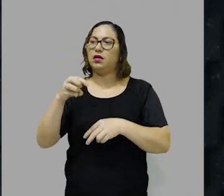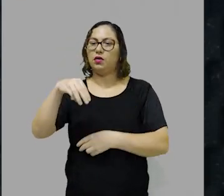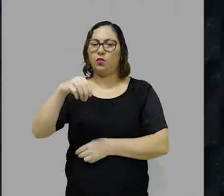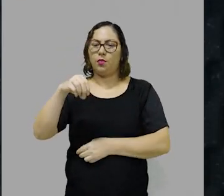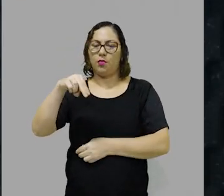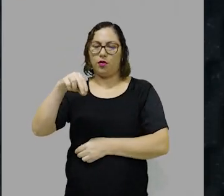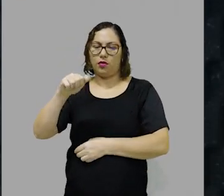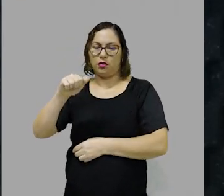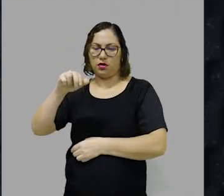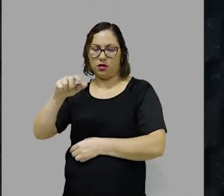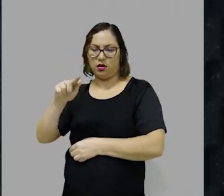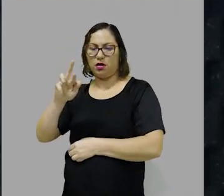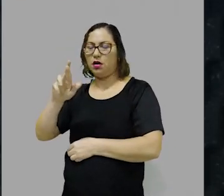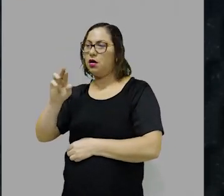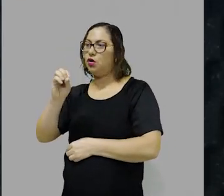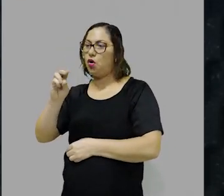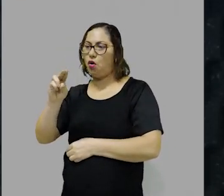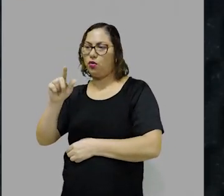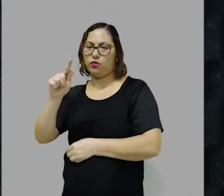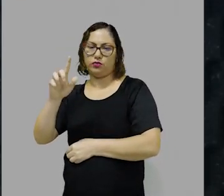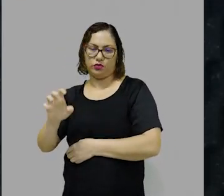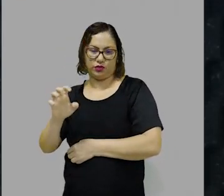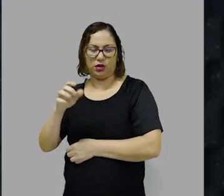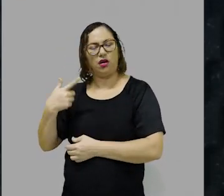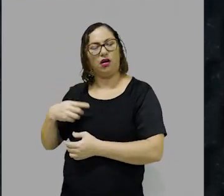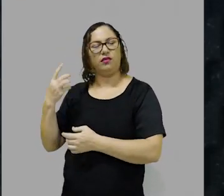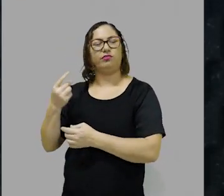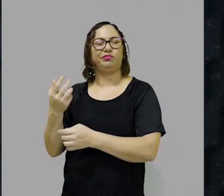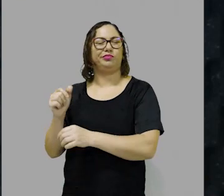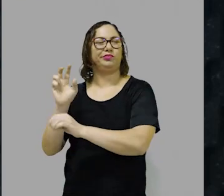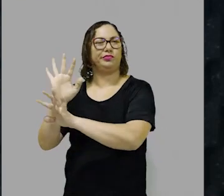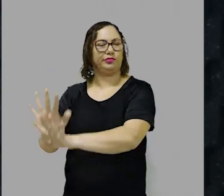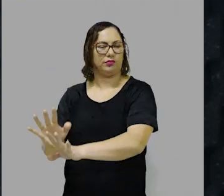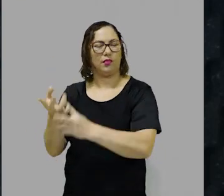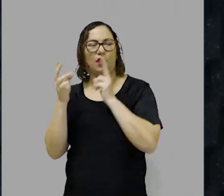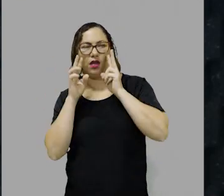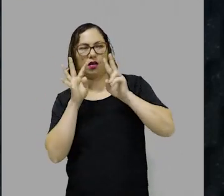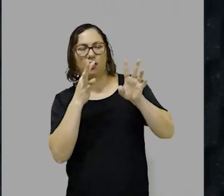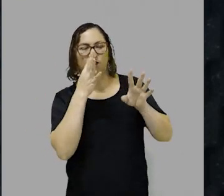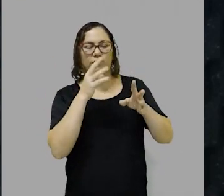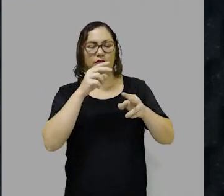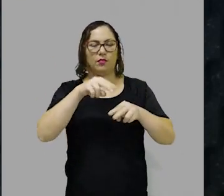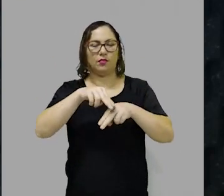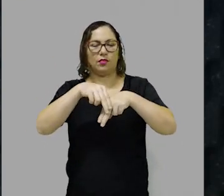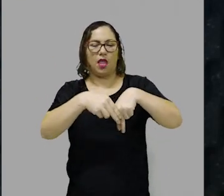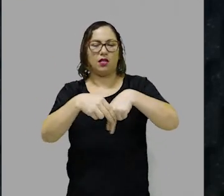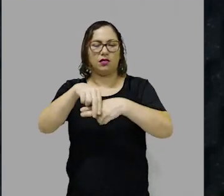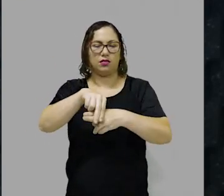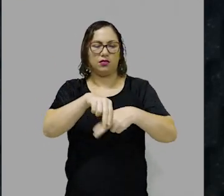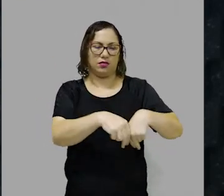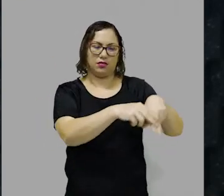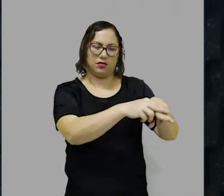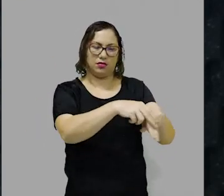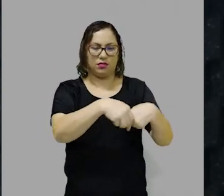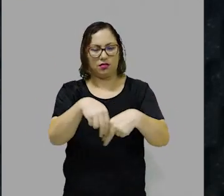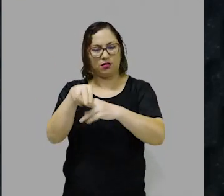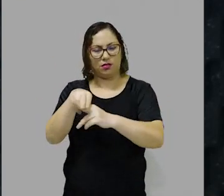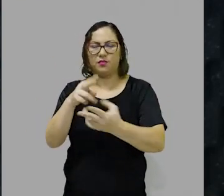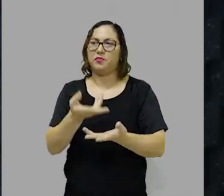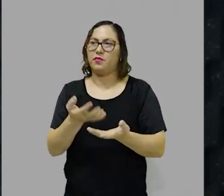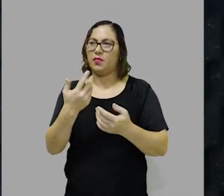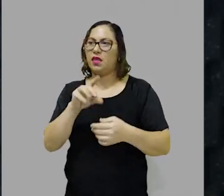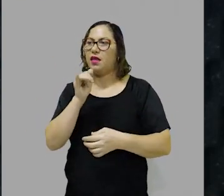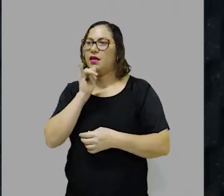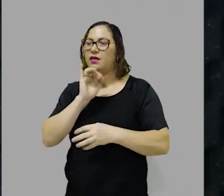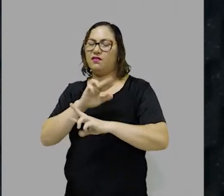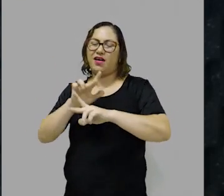né? A apresentação de cantoras, de barítonos, tenores, bailarinas de